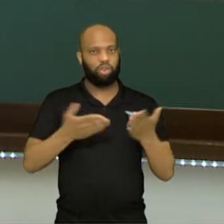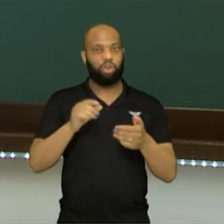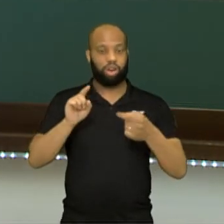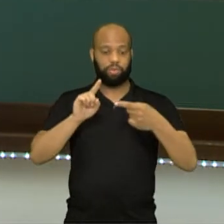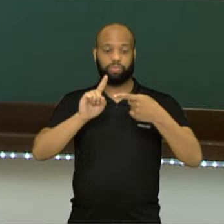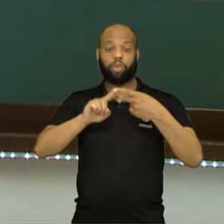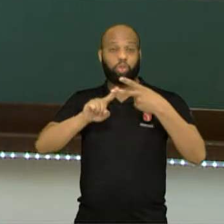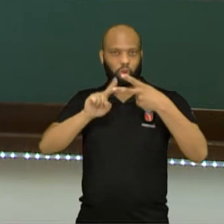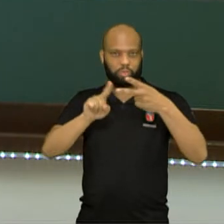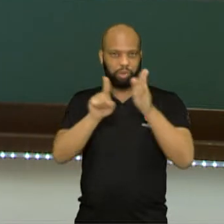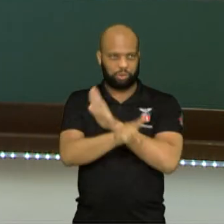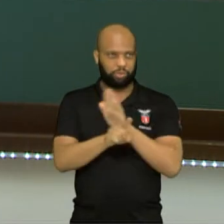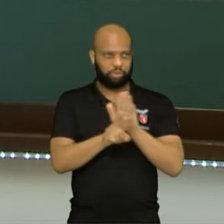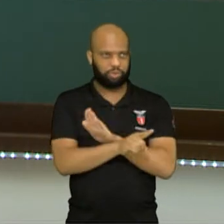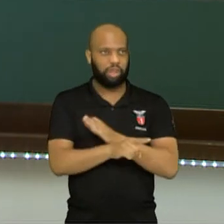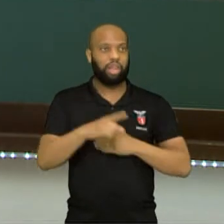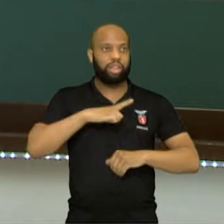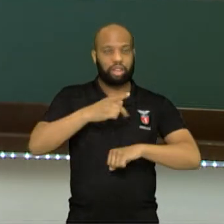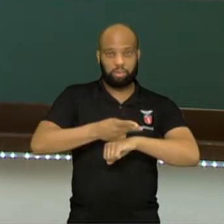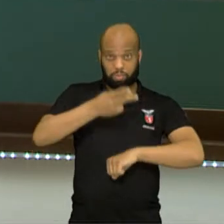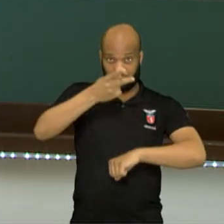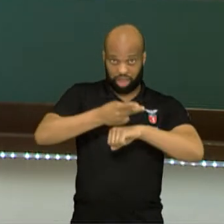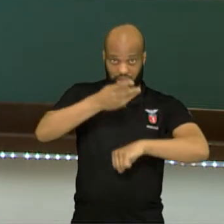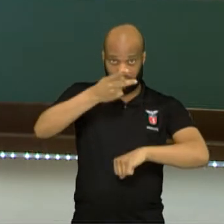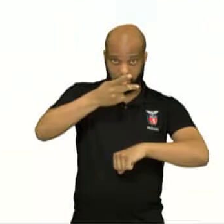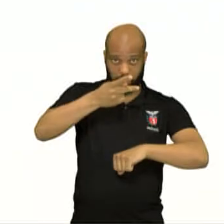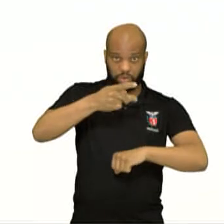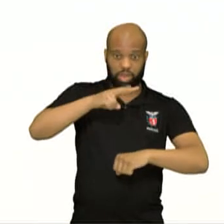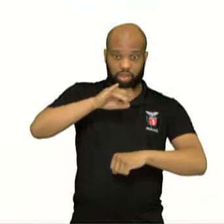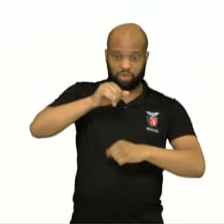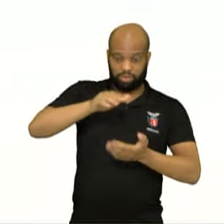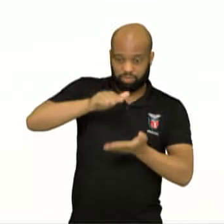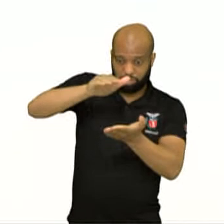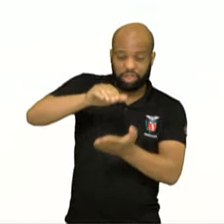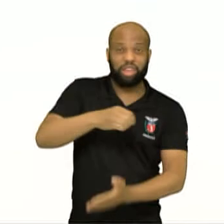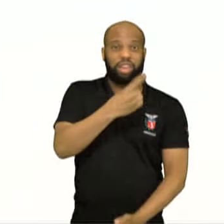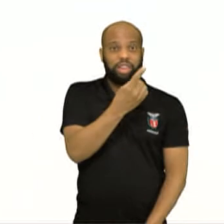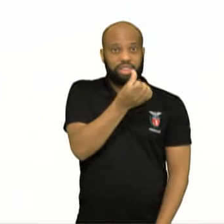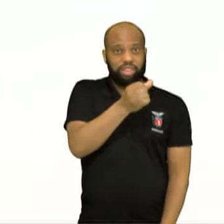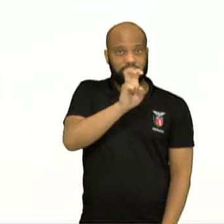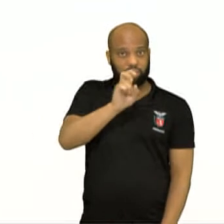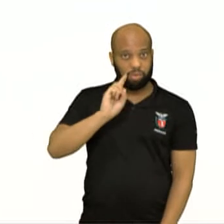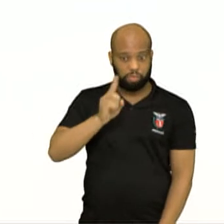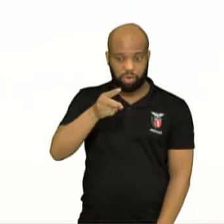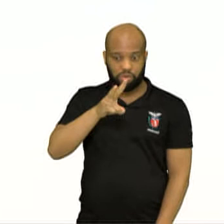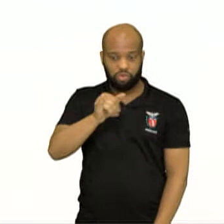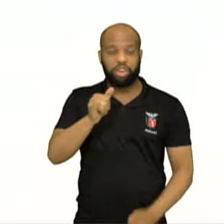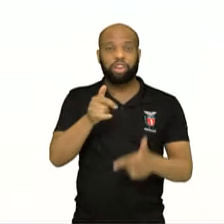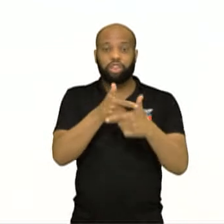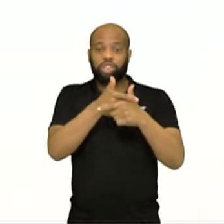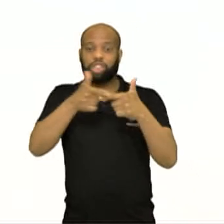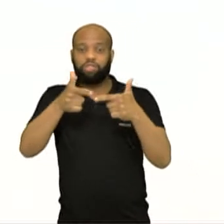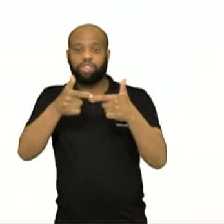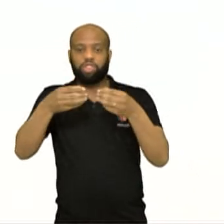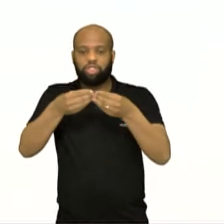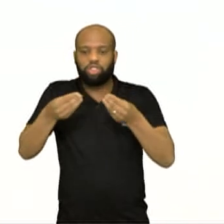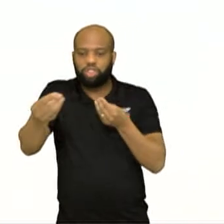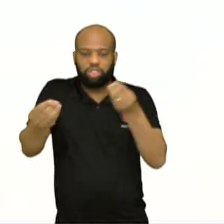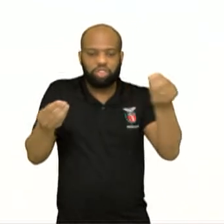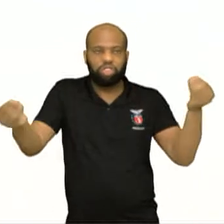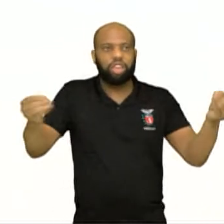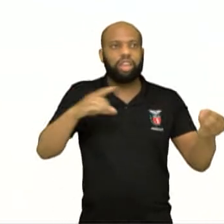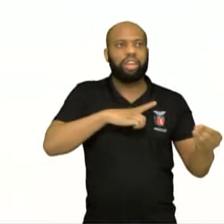segundo. Um prêmio de 165 mil deve ser dividido entre Caio, Lucas e